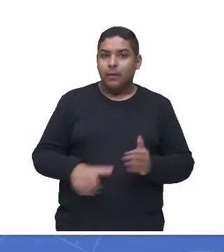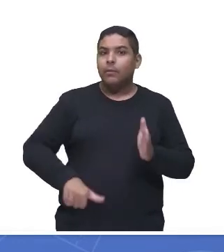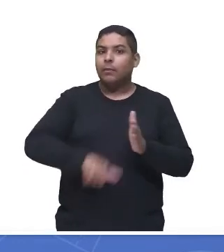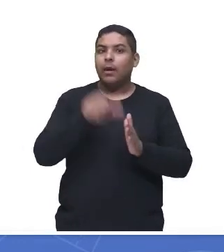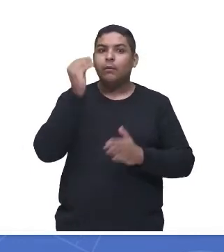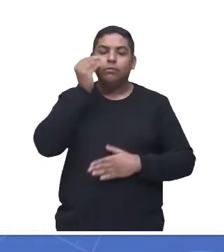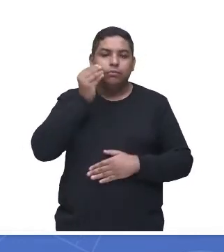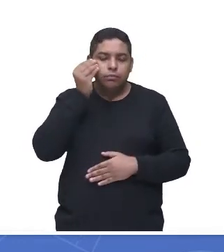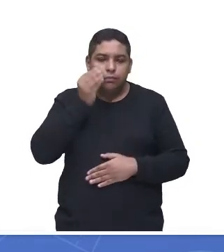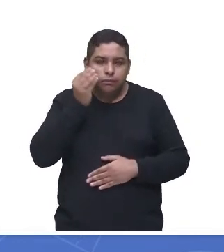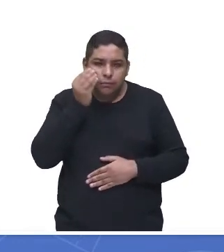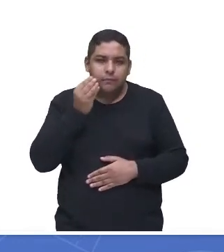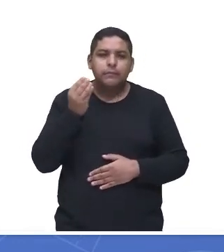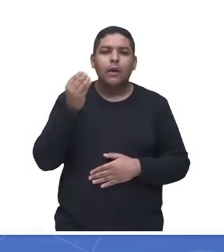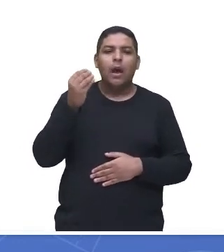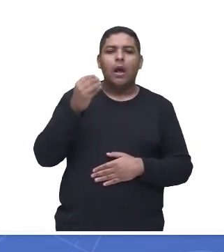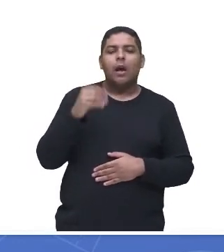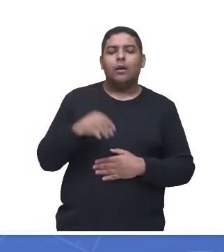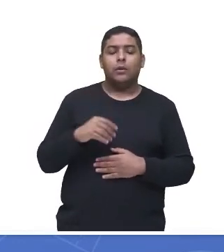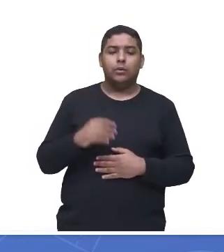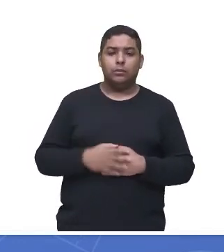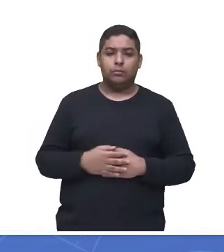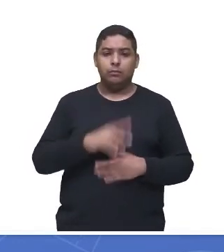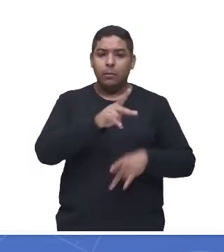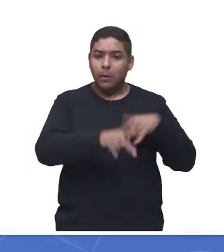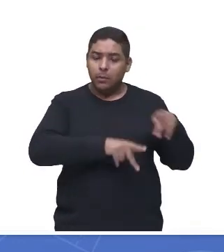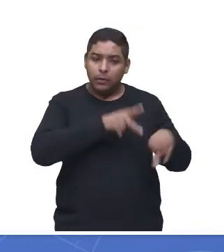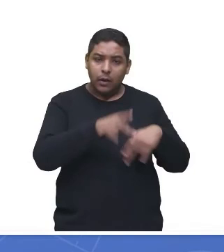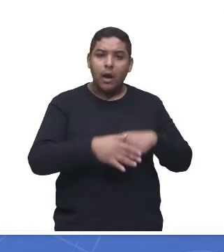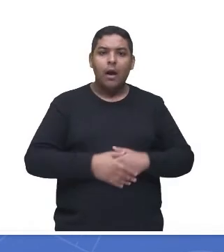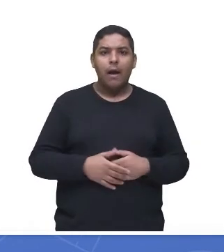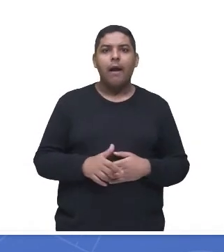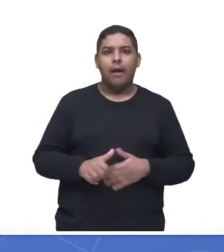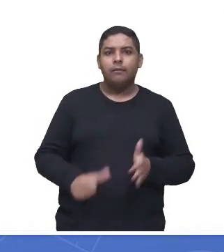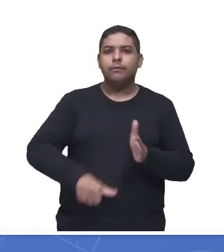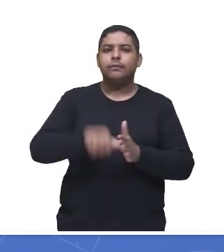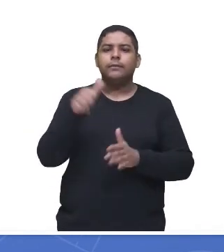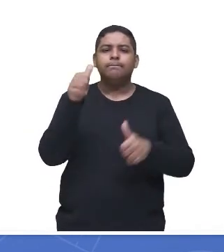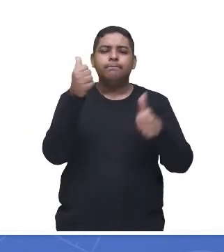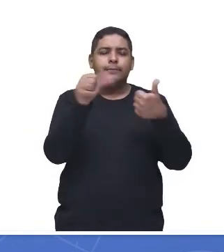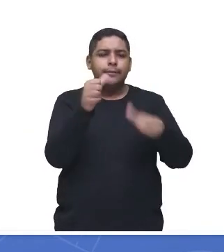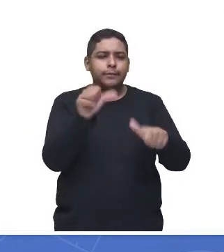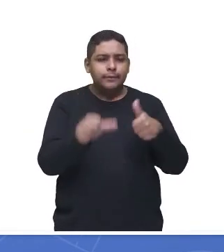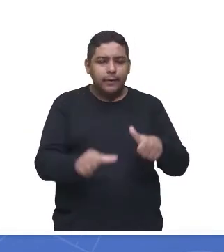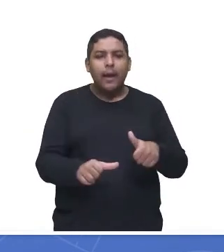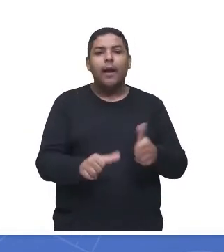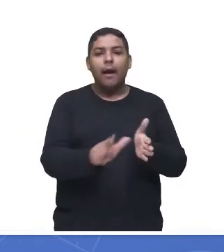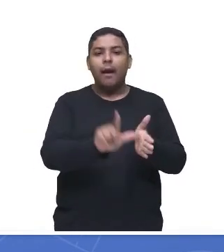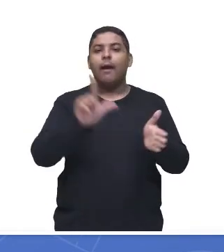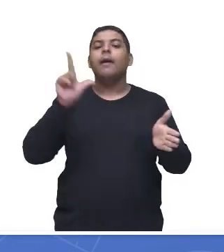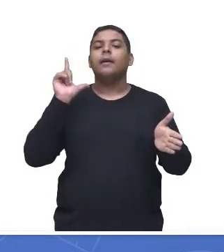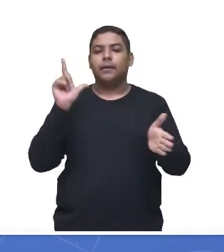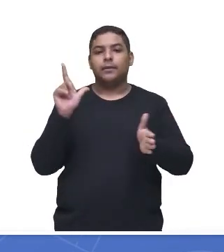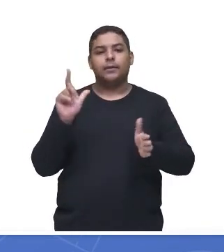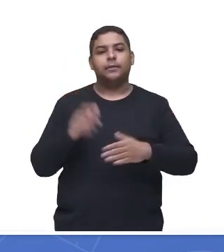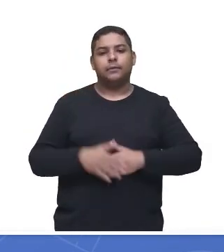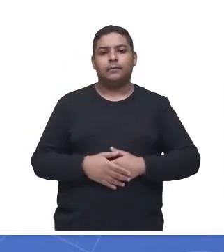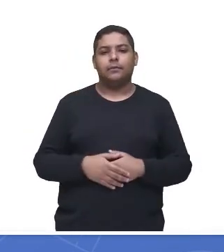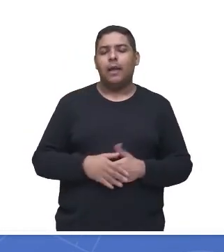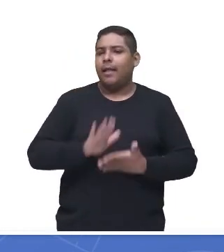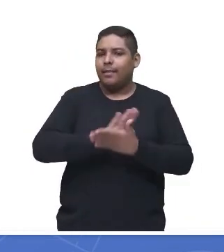conhecimento popular, é essa investigação primária, né, das coisas, sem recorrer ainda a nada